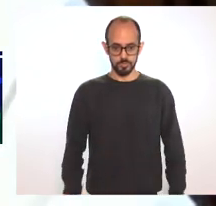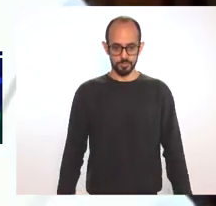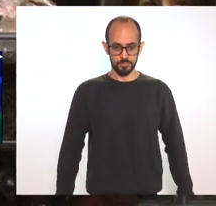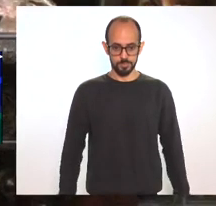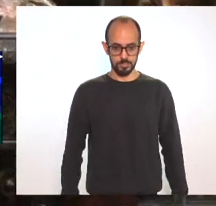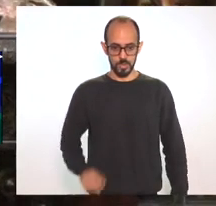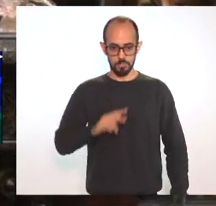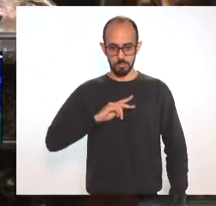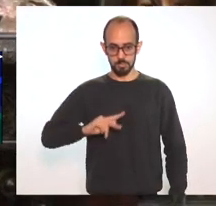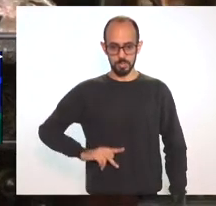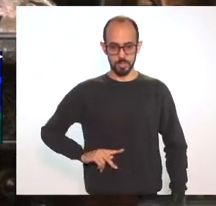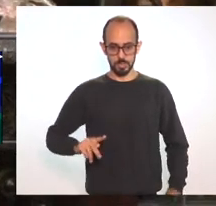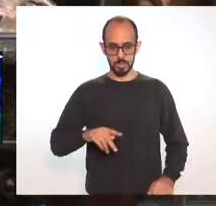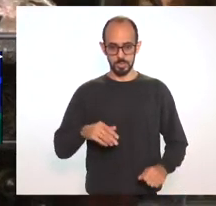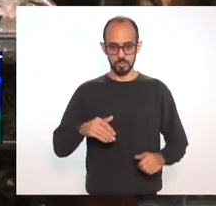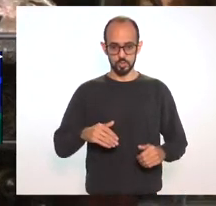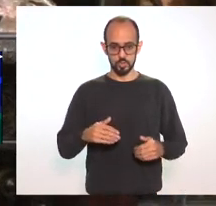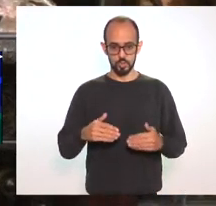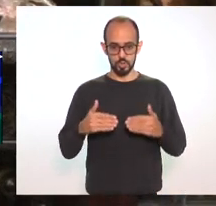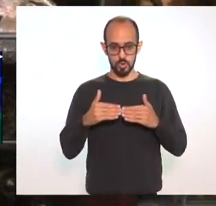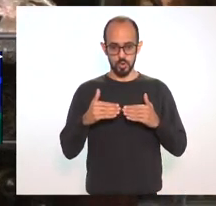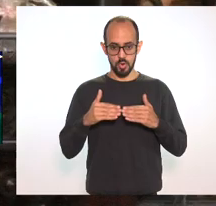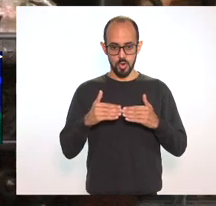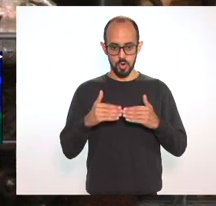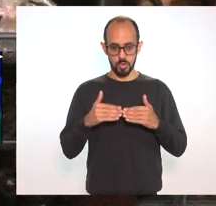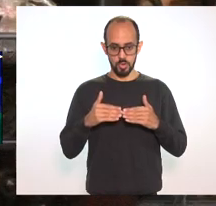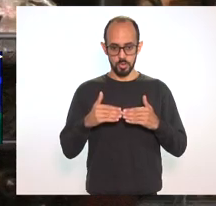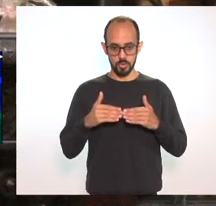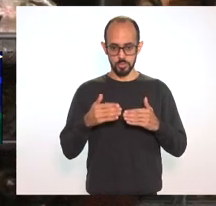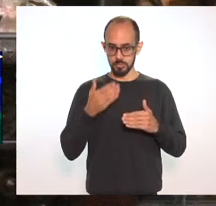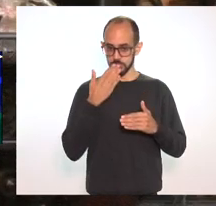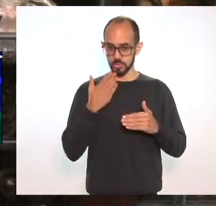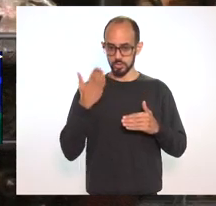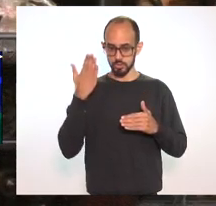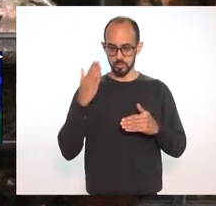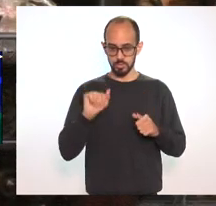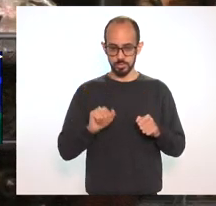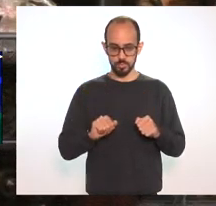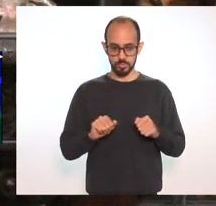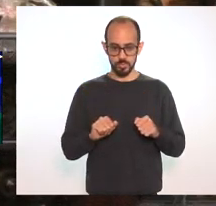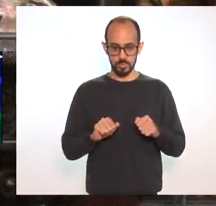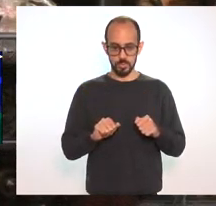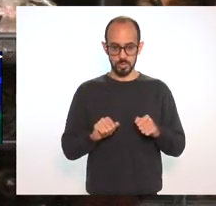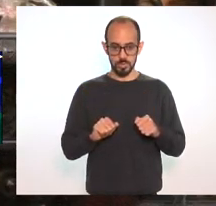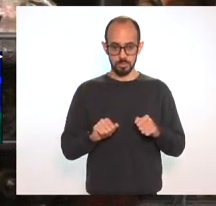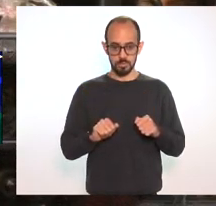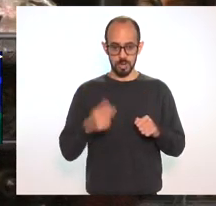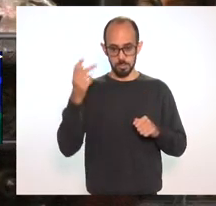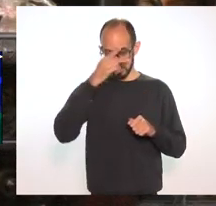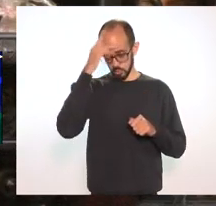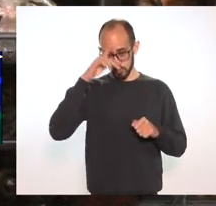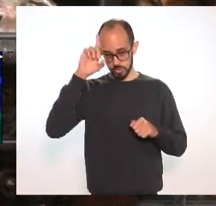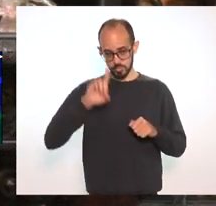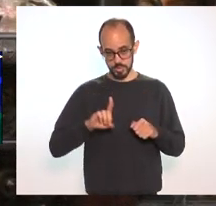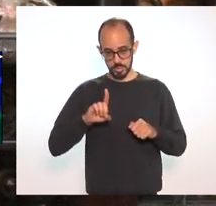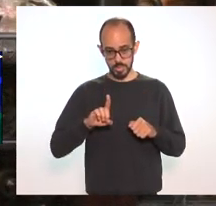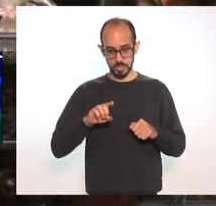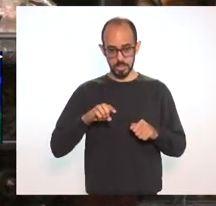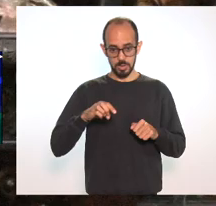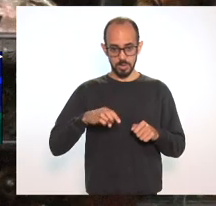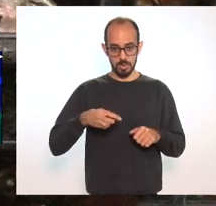Presidência defere pedido de Vossa Excelência. Para emitir parecer pela Comissão da Pessoa com Deficiência, deputado